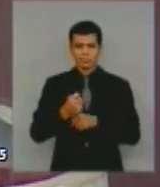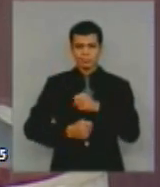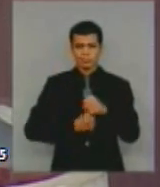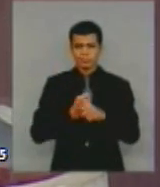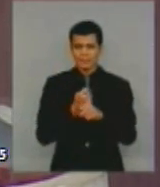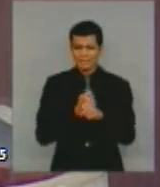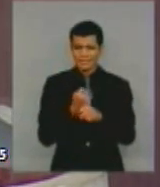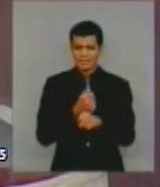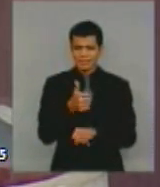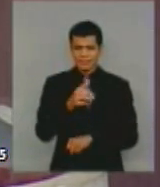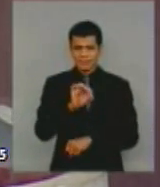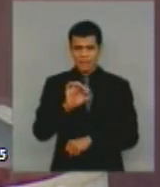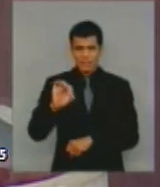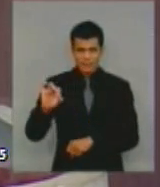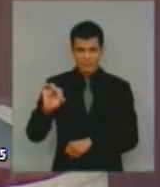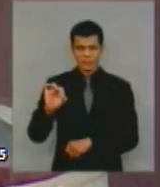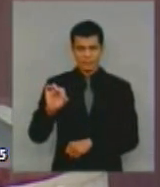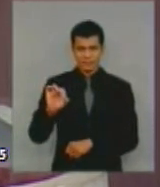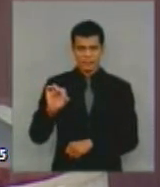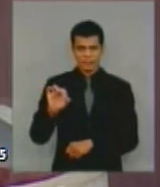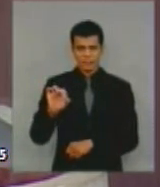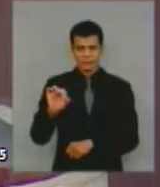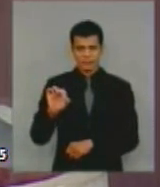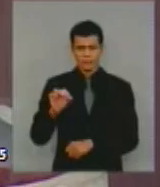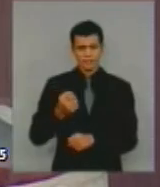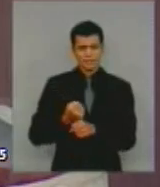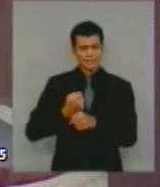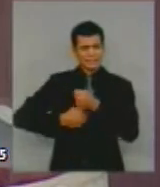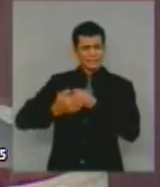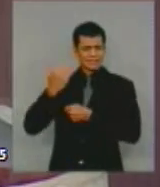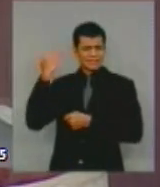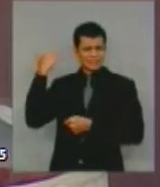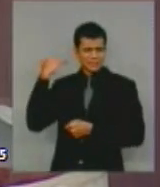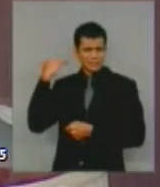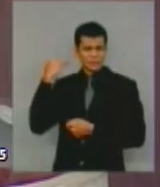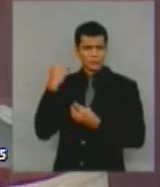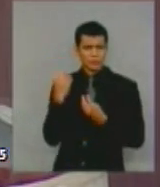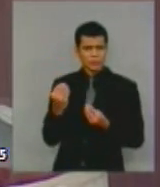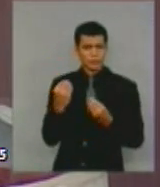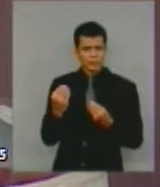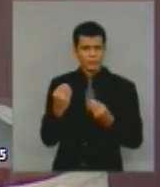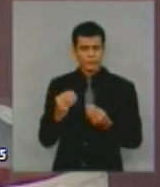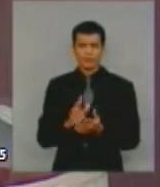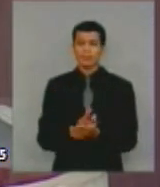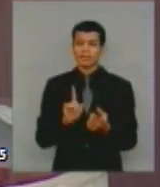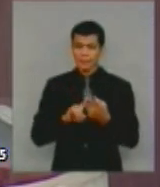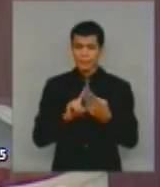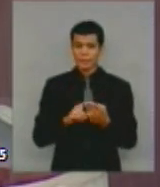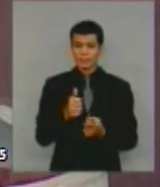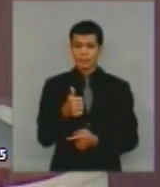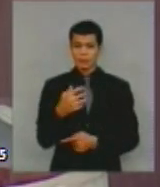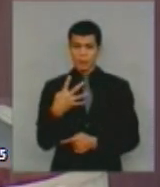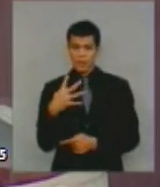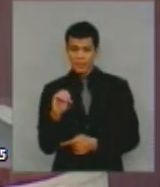Esse ano completam-se 140 anos que Rodolfo Teófilo escreveu A Fome e a